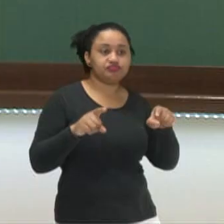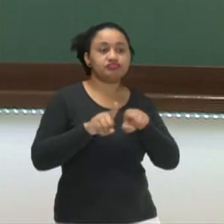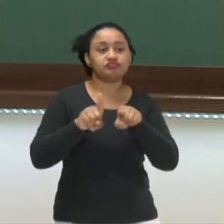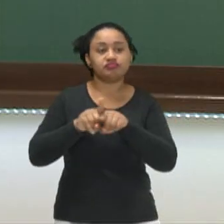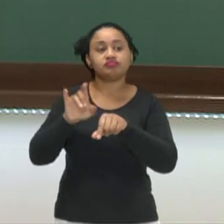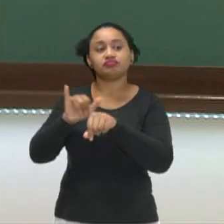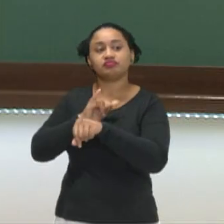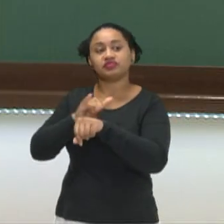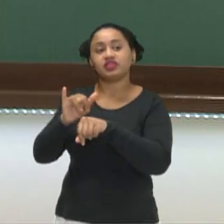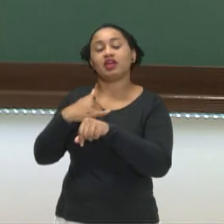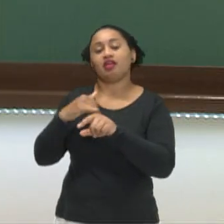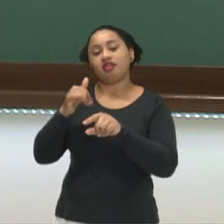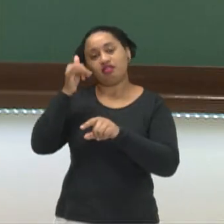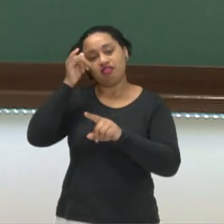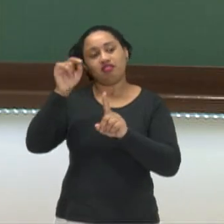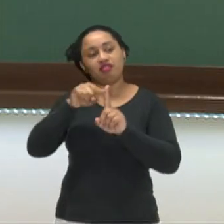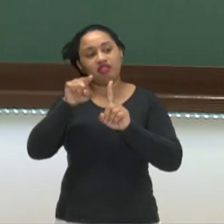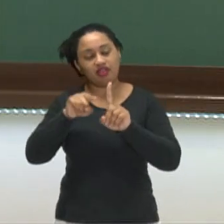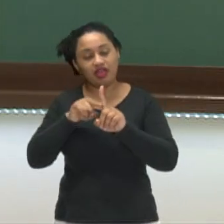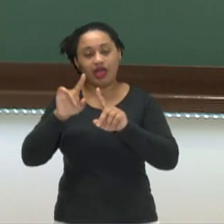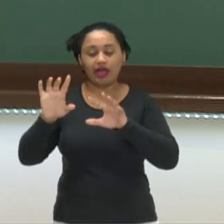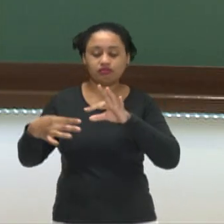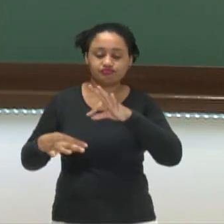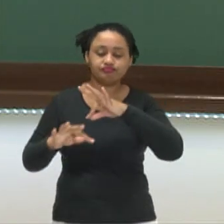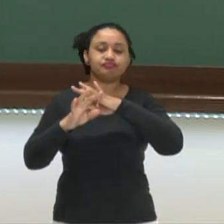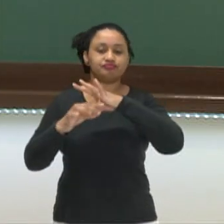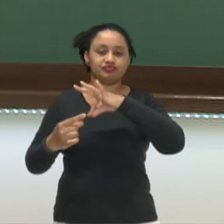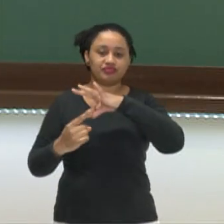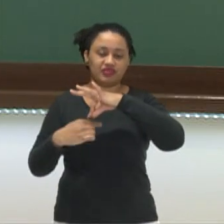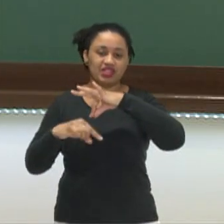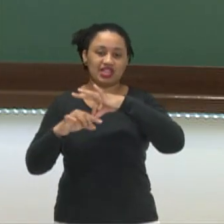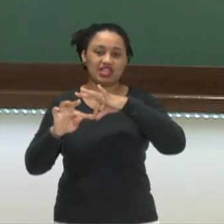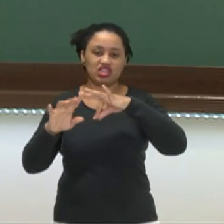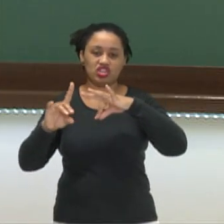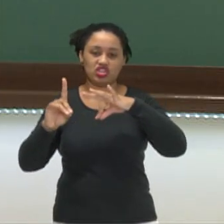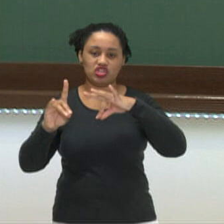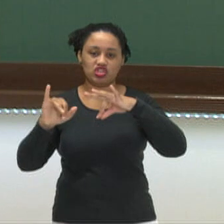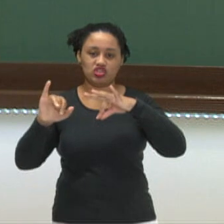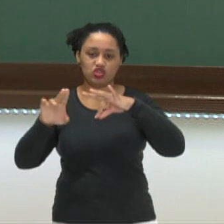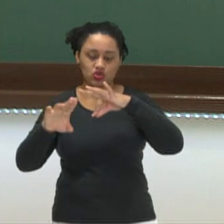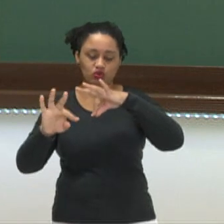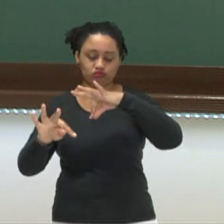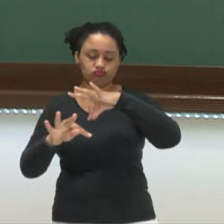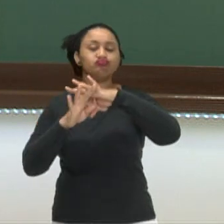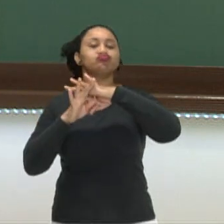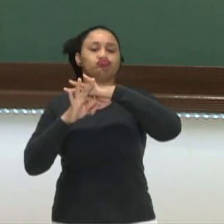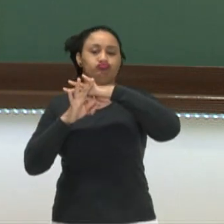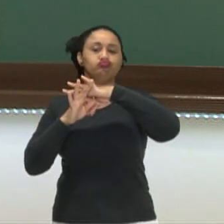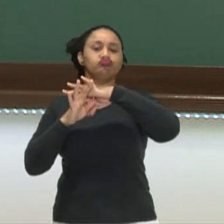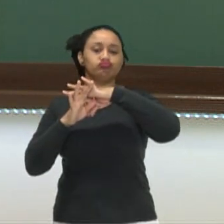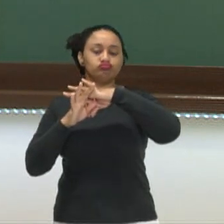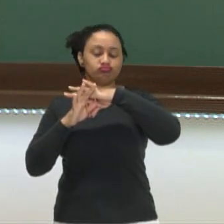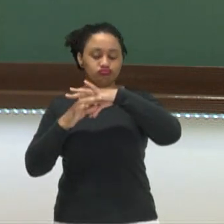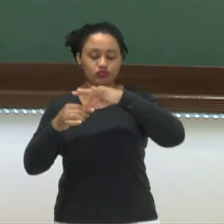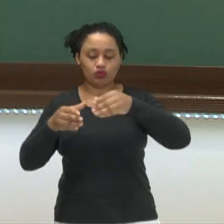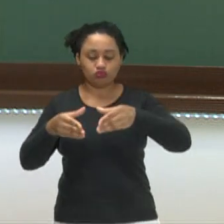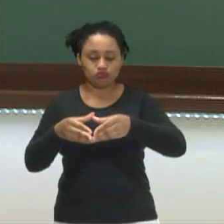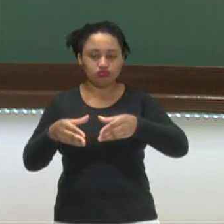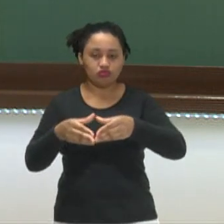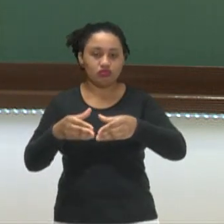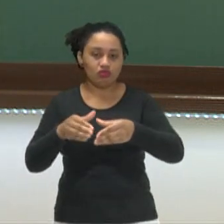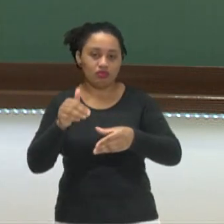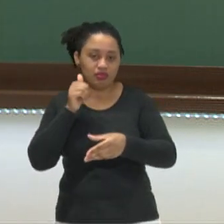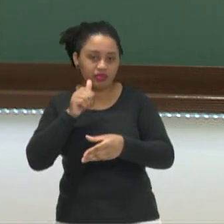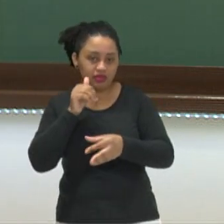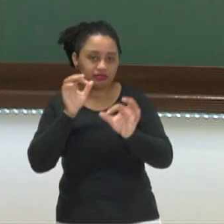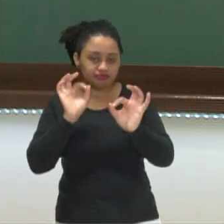são anticoncepcionais intrauterinos, que é o caso do DIU, né? O dispositivo colocado dentro do útero da